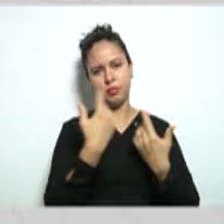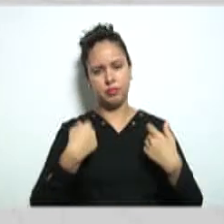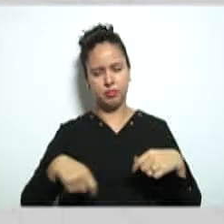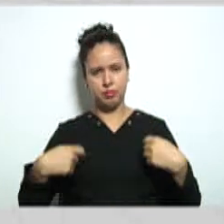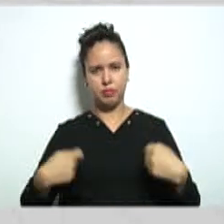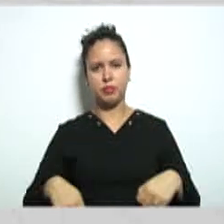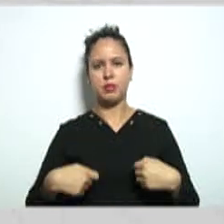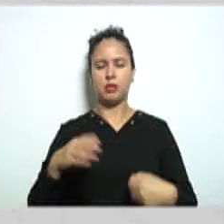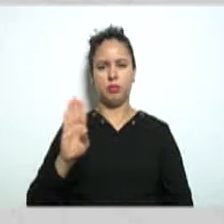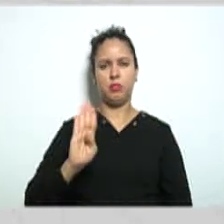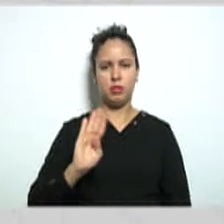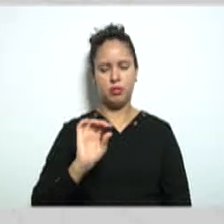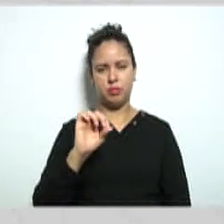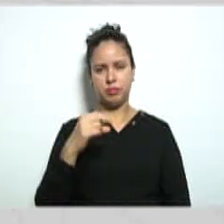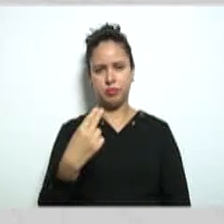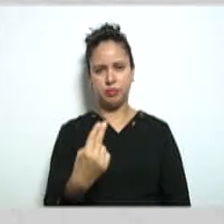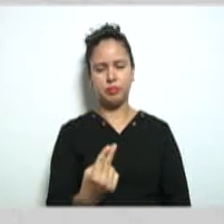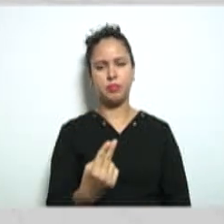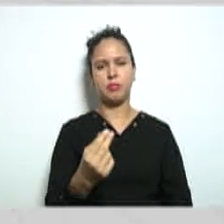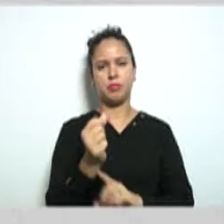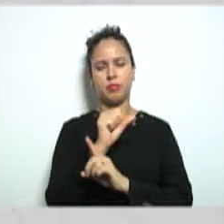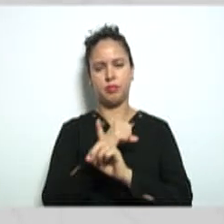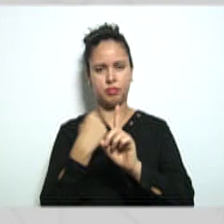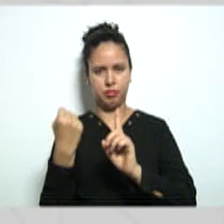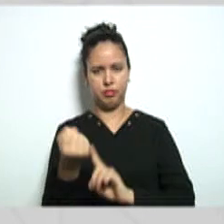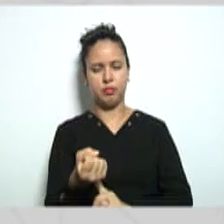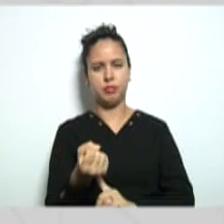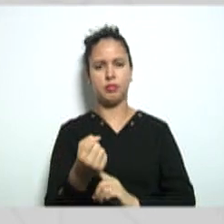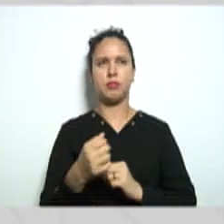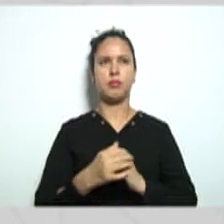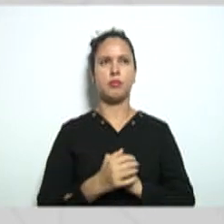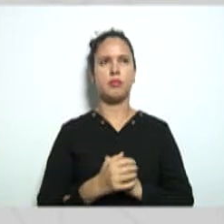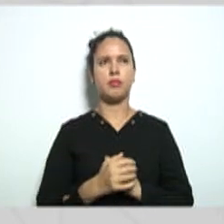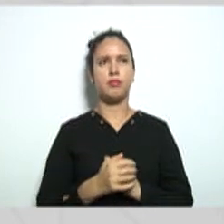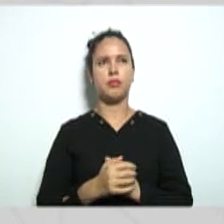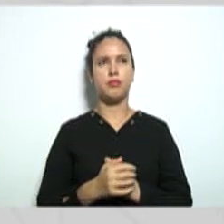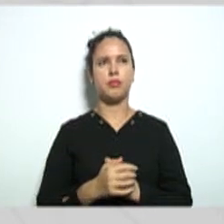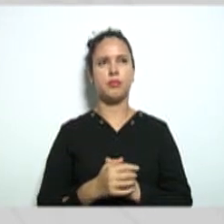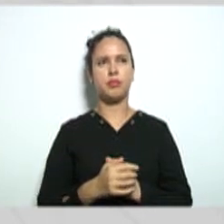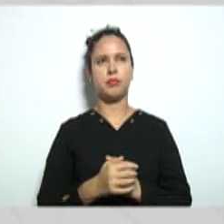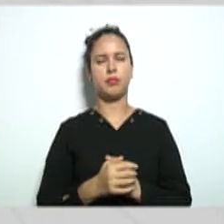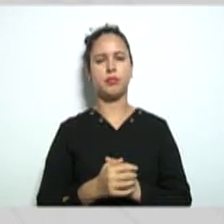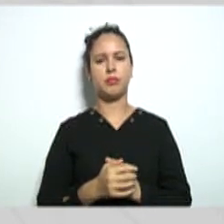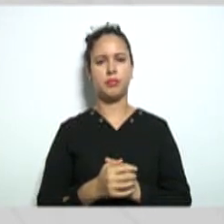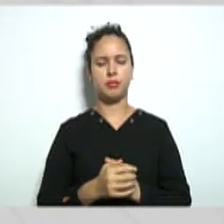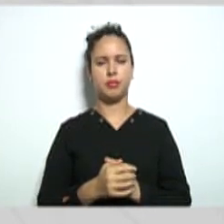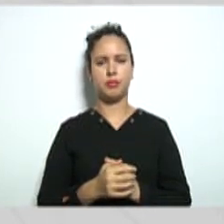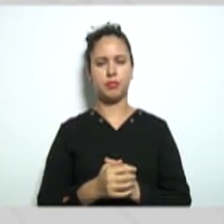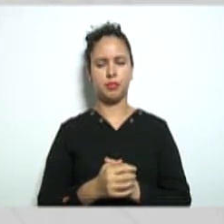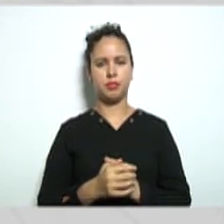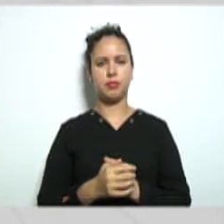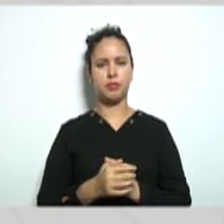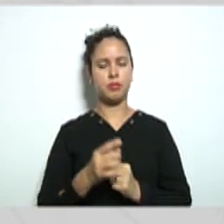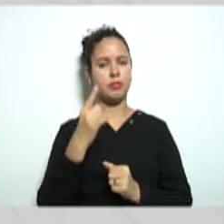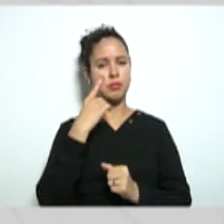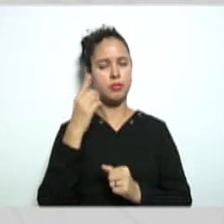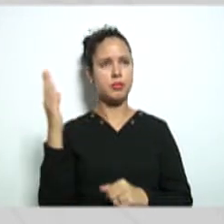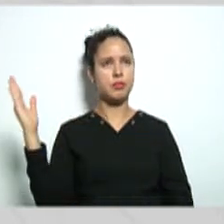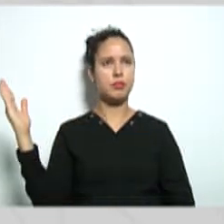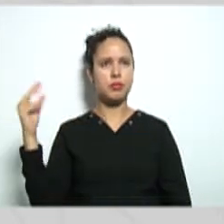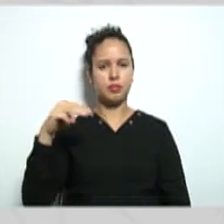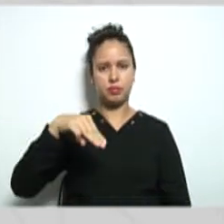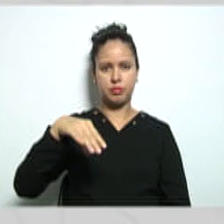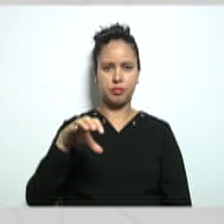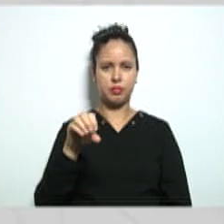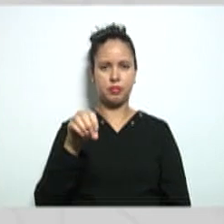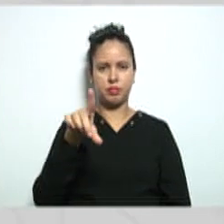elas biológicas ou sociais. E aí a gente vem para o modo de